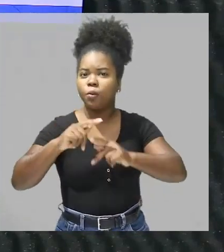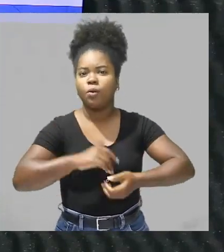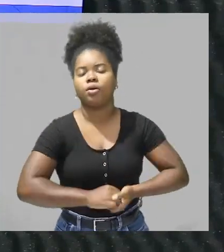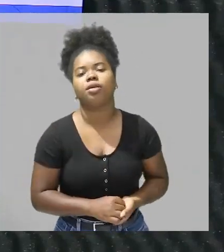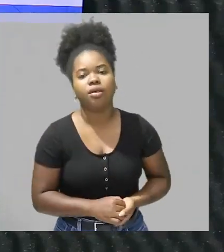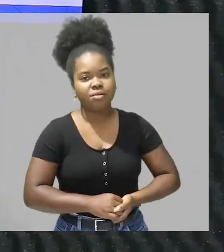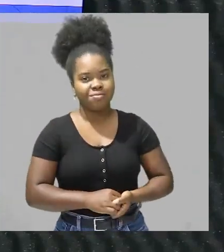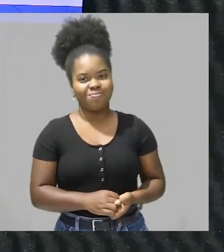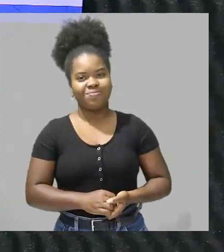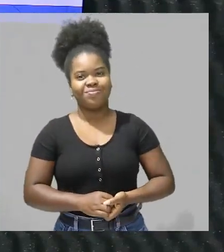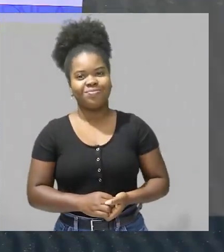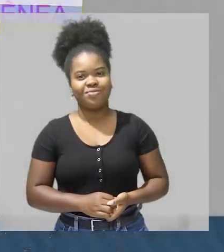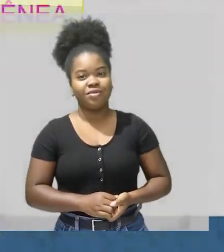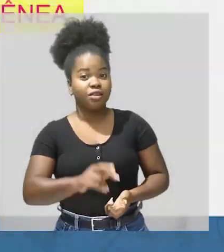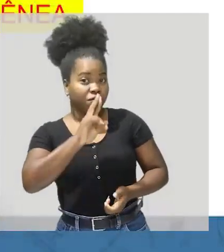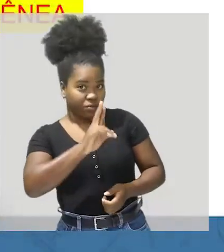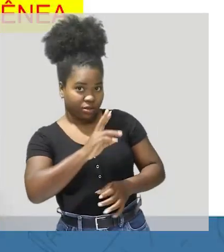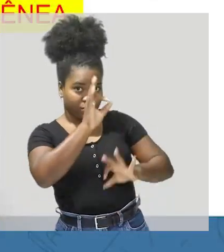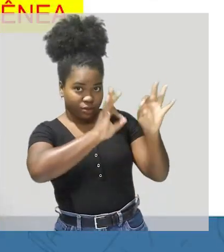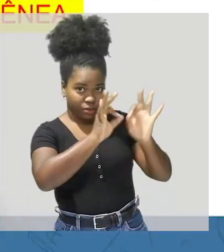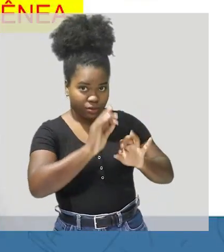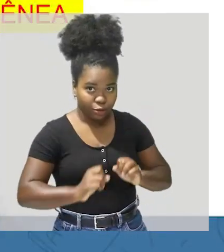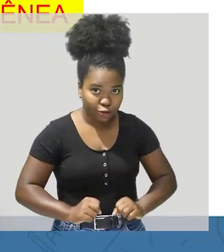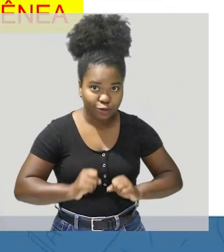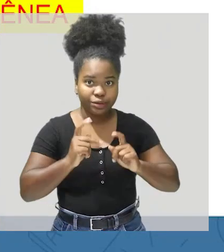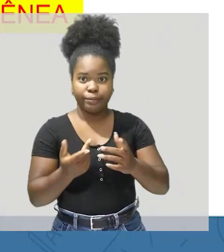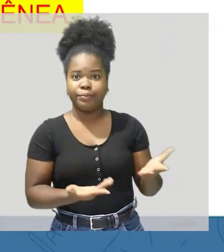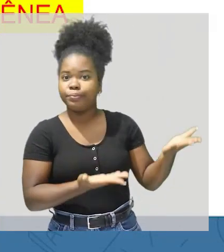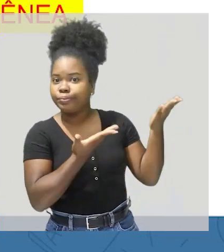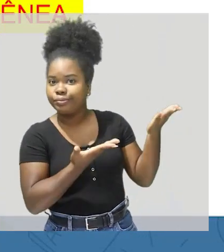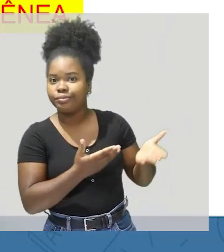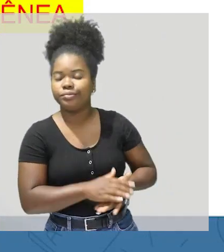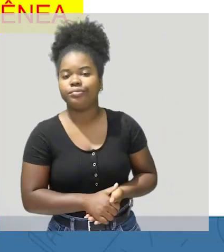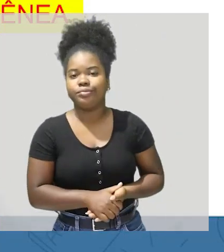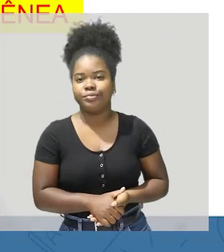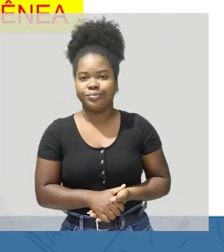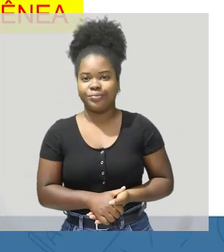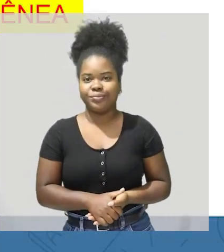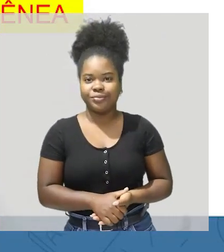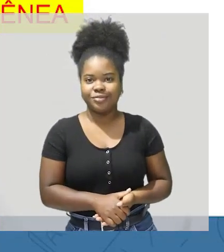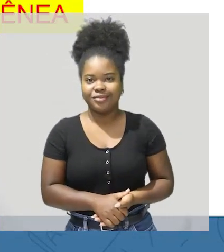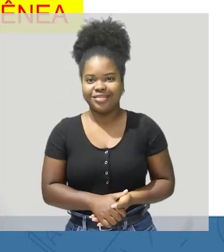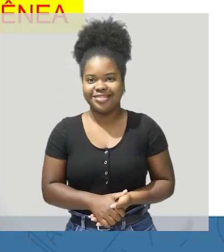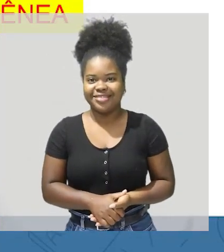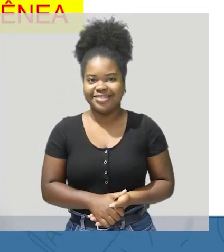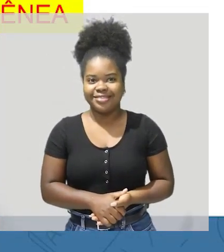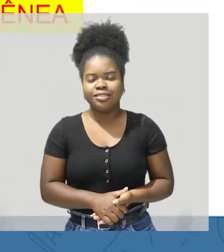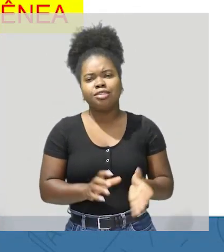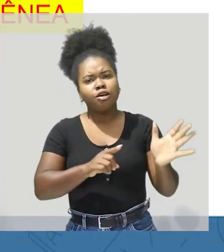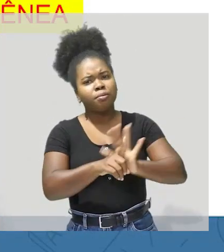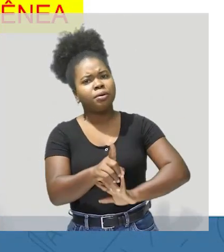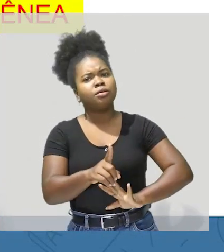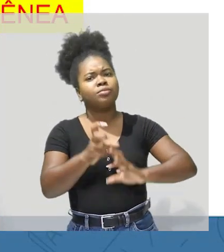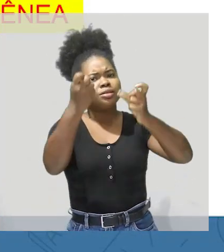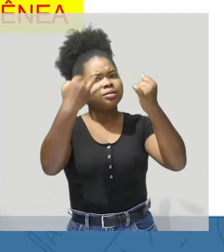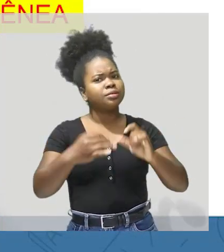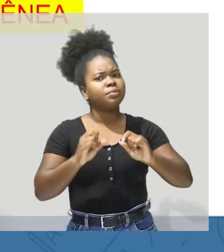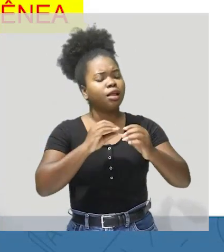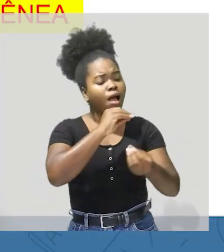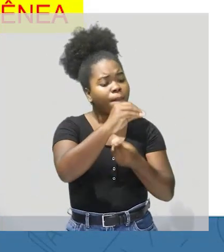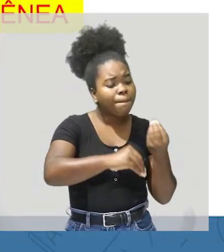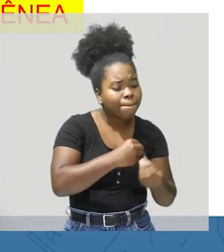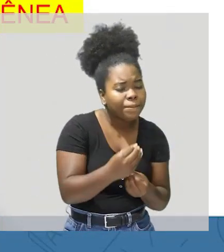de bola então vamos aqui a resolução da questão então a questão fala da mistura